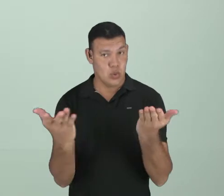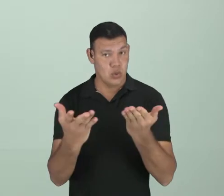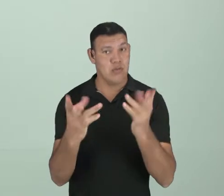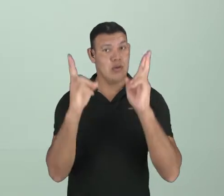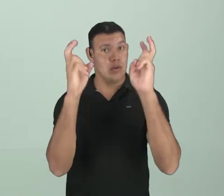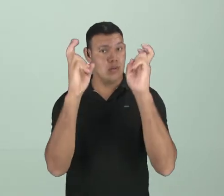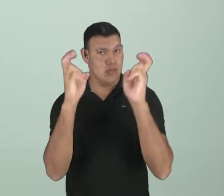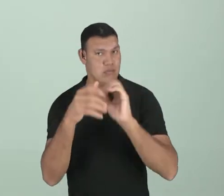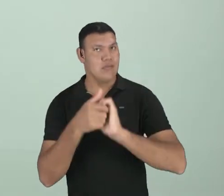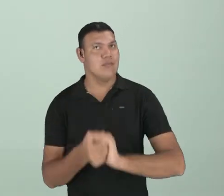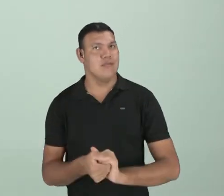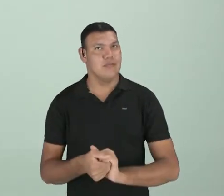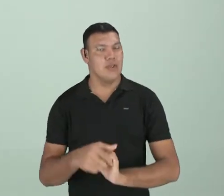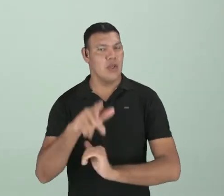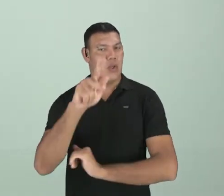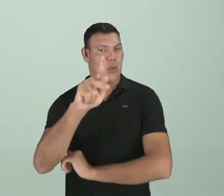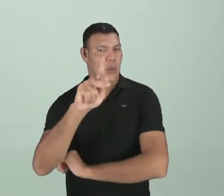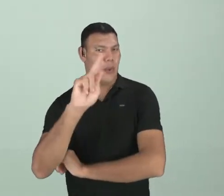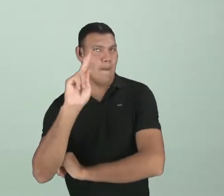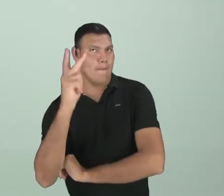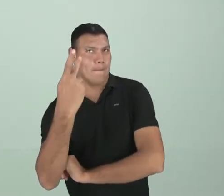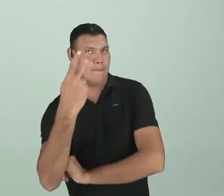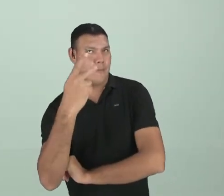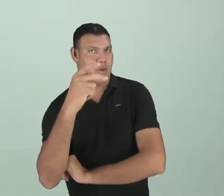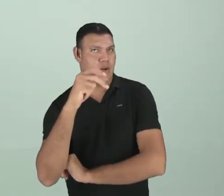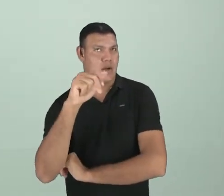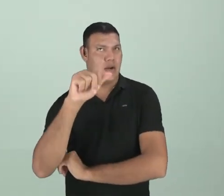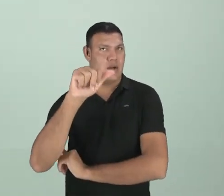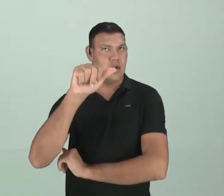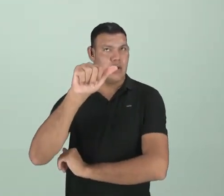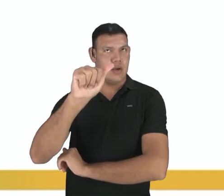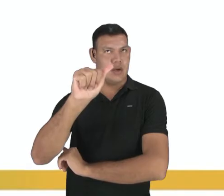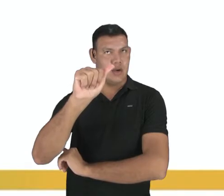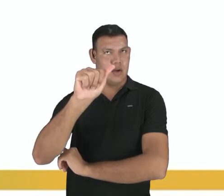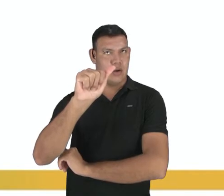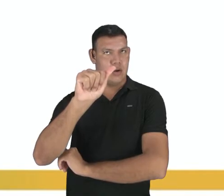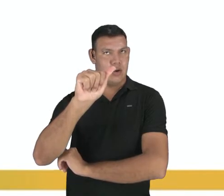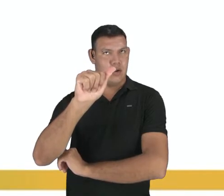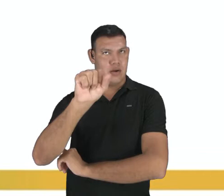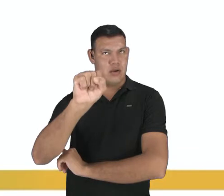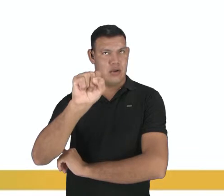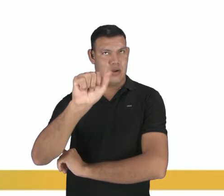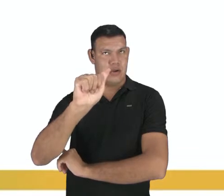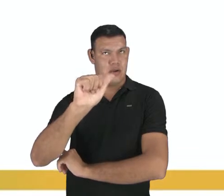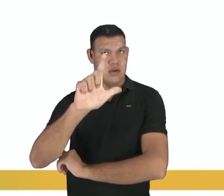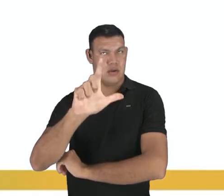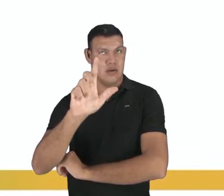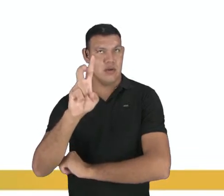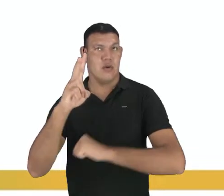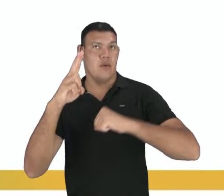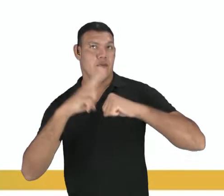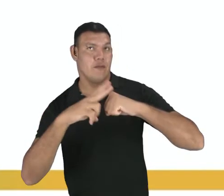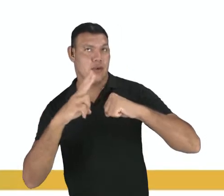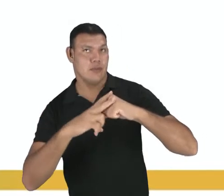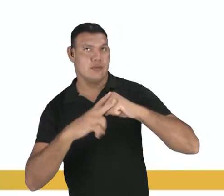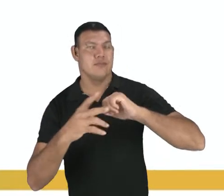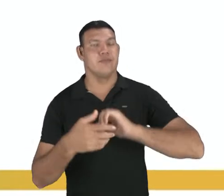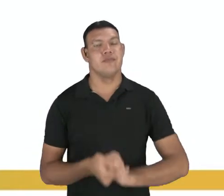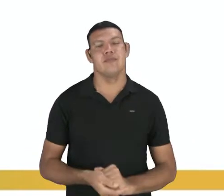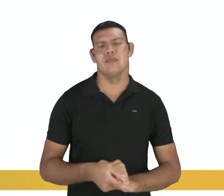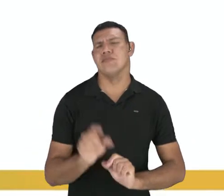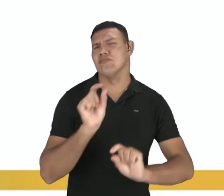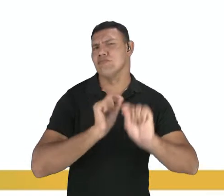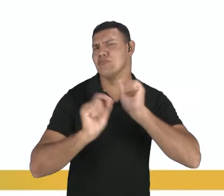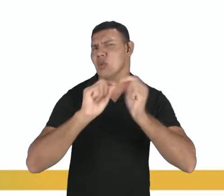os phrasal verbs. Bom, primeiramente, o que são phrasal